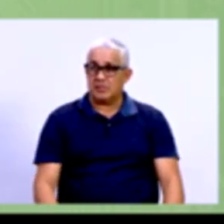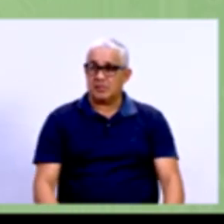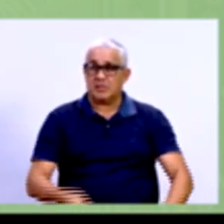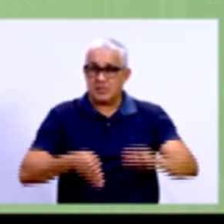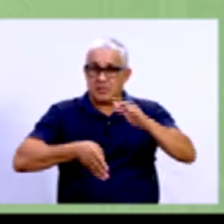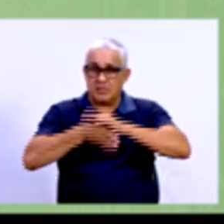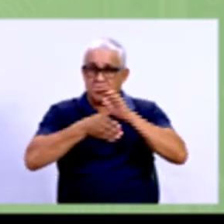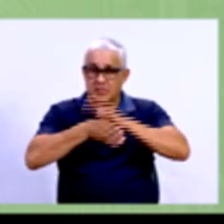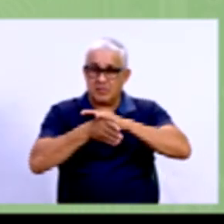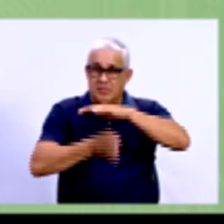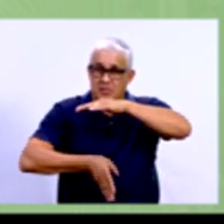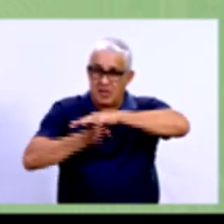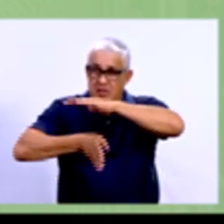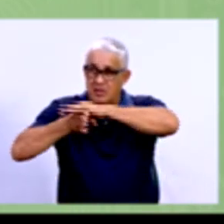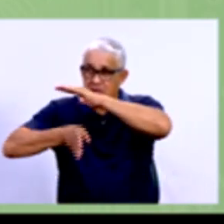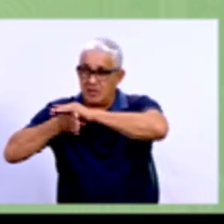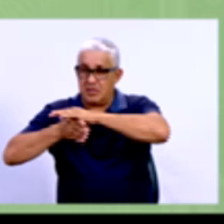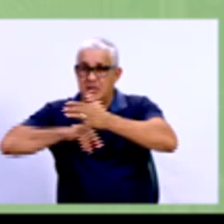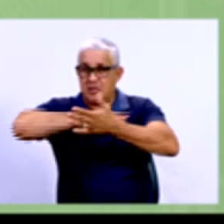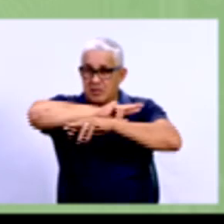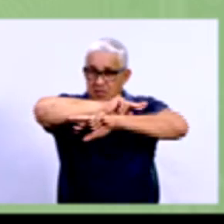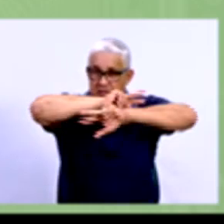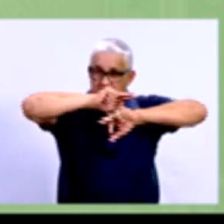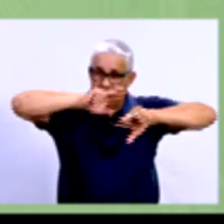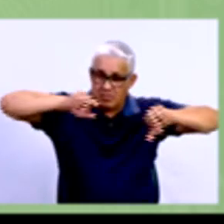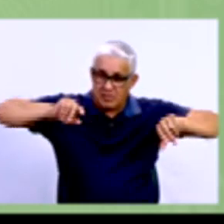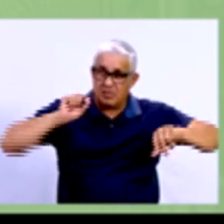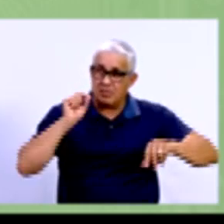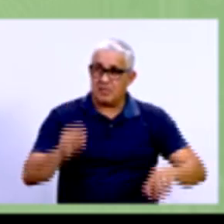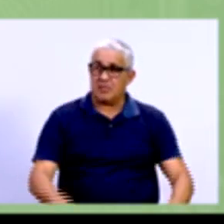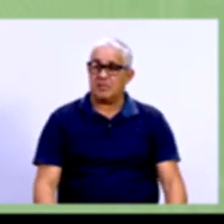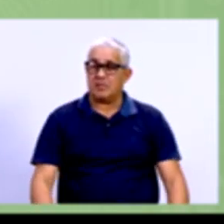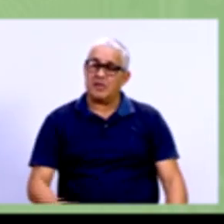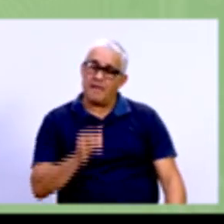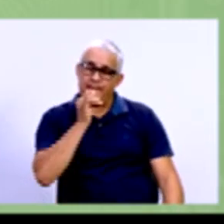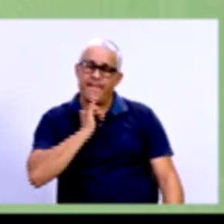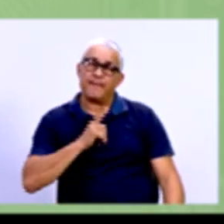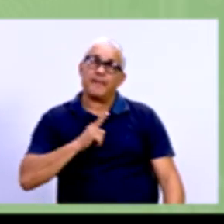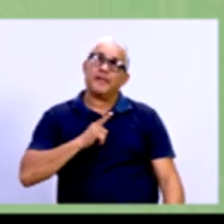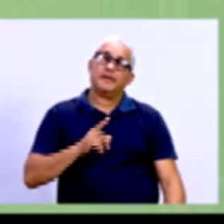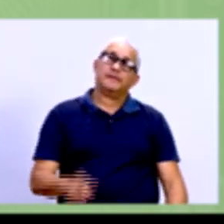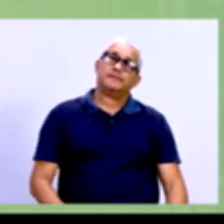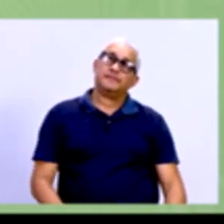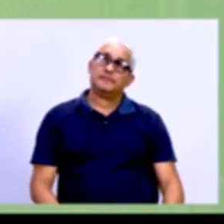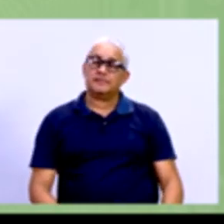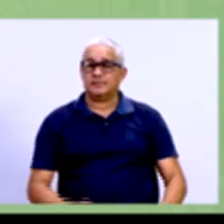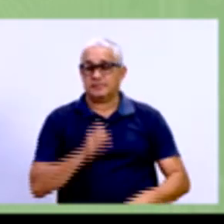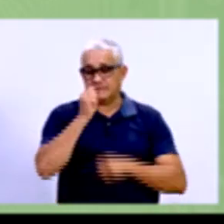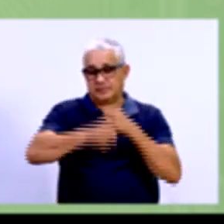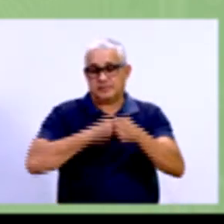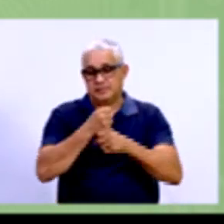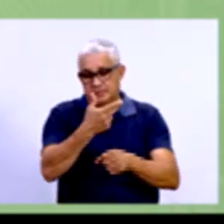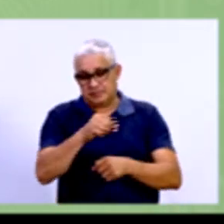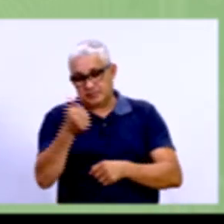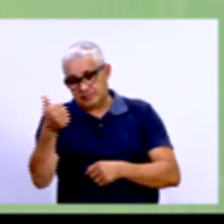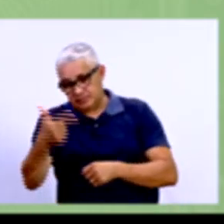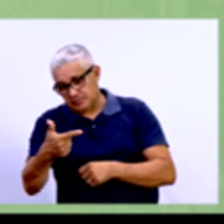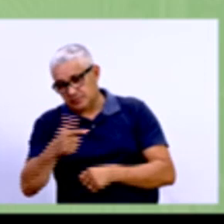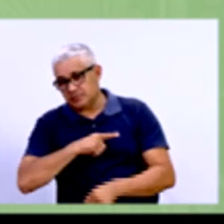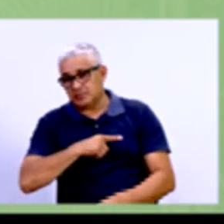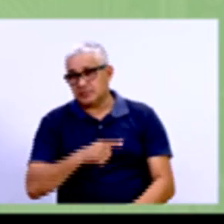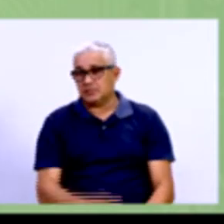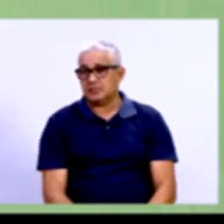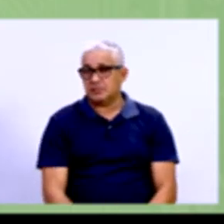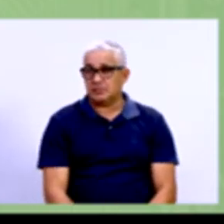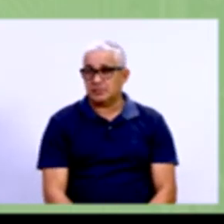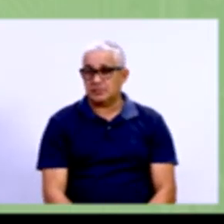entradas. Gráfico de múltiplas entradas são aqueles que vai ter, por exemplo, dentro do ano de 2012, eu tenho...